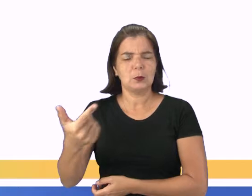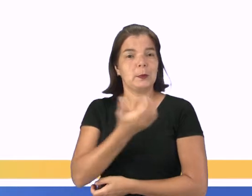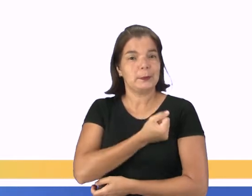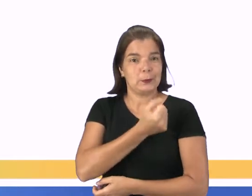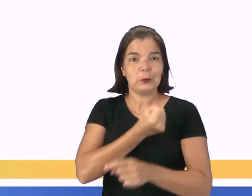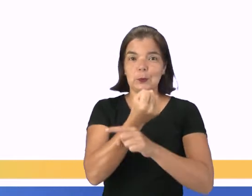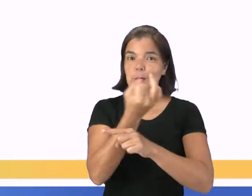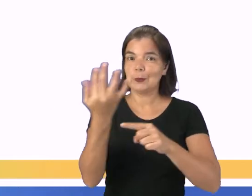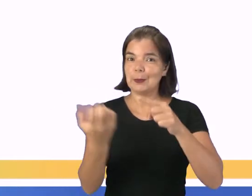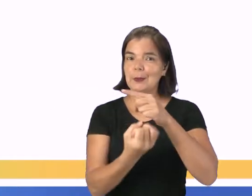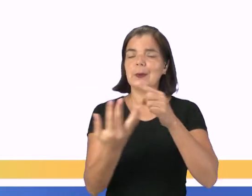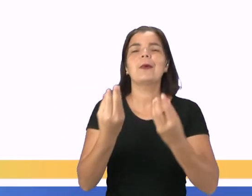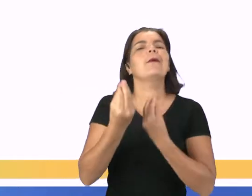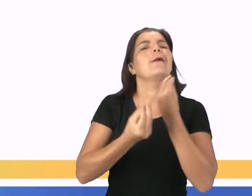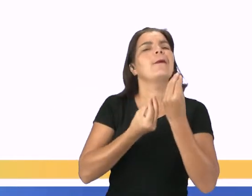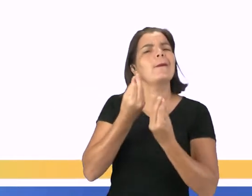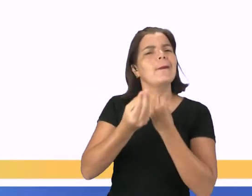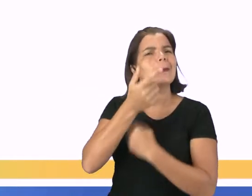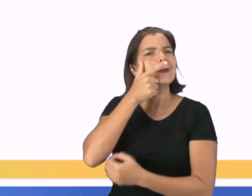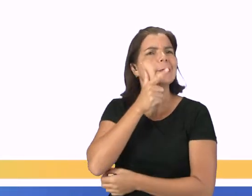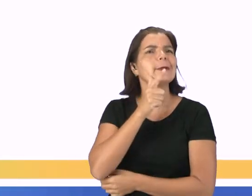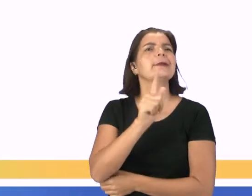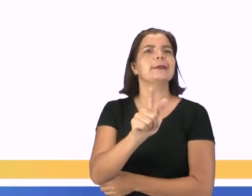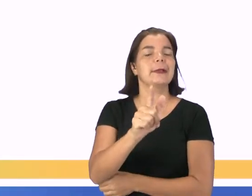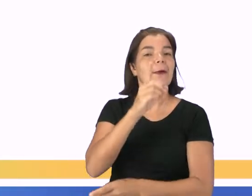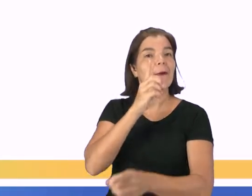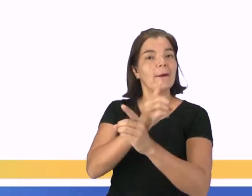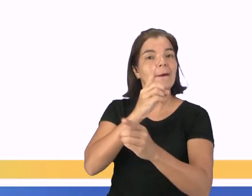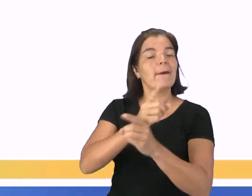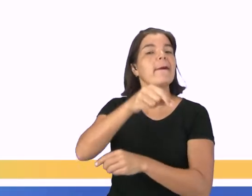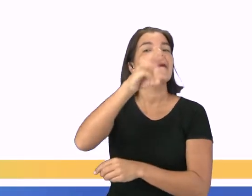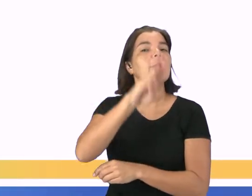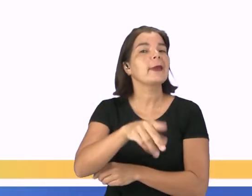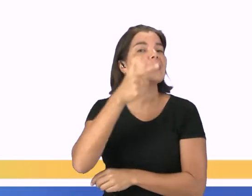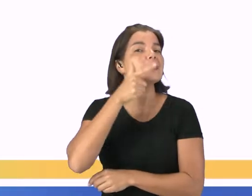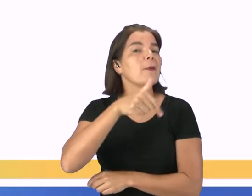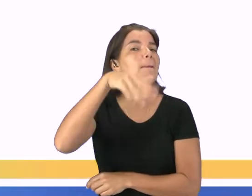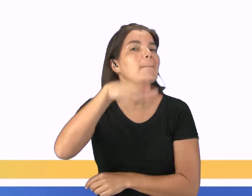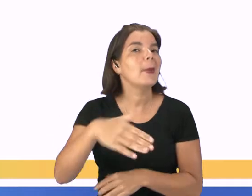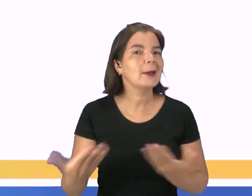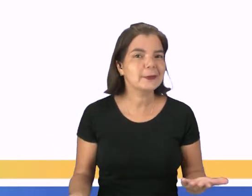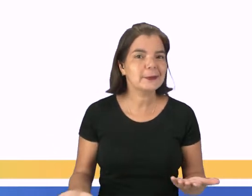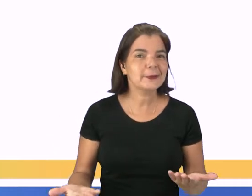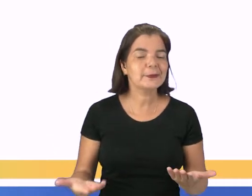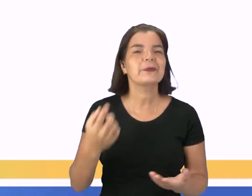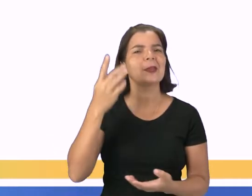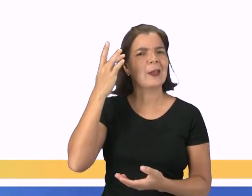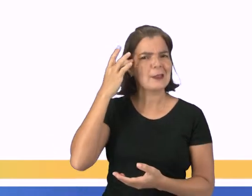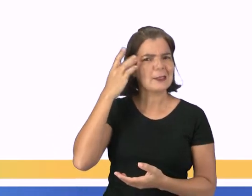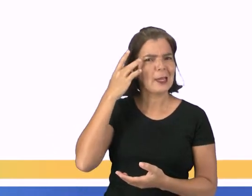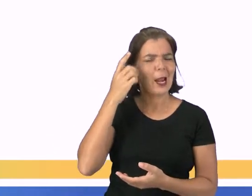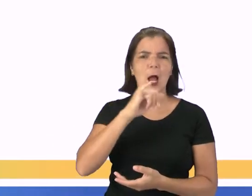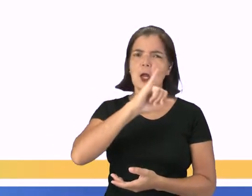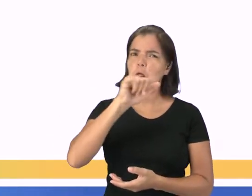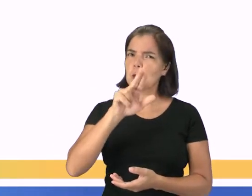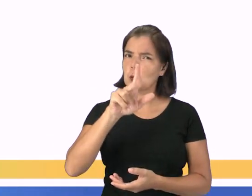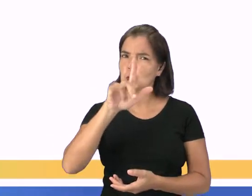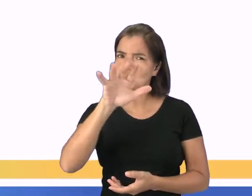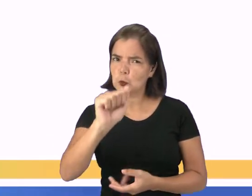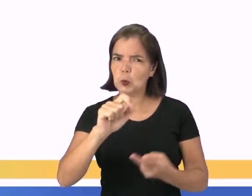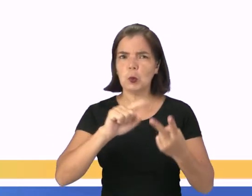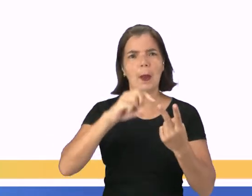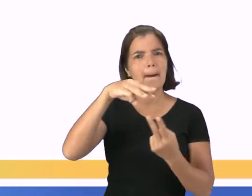fracionária, como é que eu consigo encontrar quem acertou mais questões? Será que foi Júlia? Será que foi Mariana?